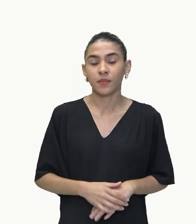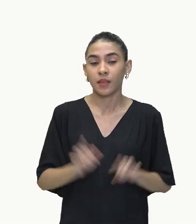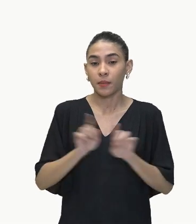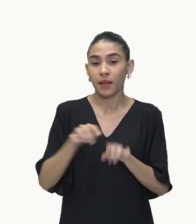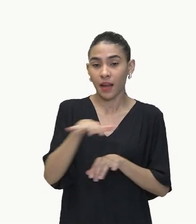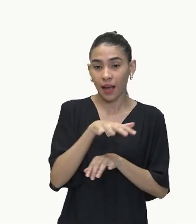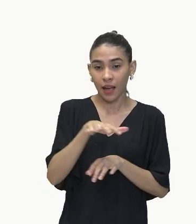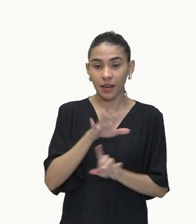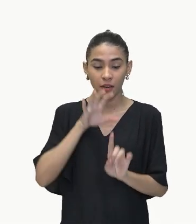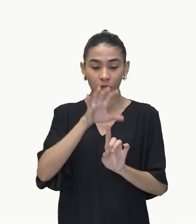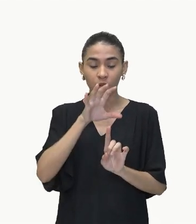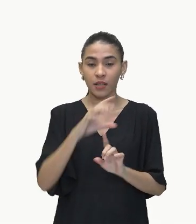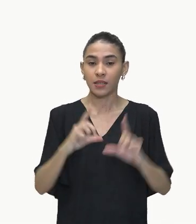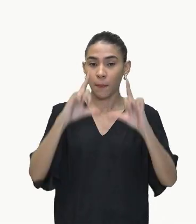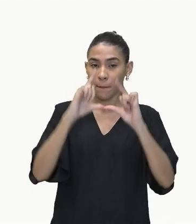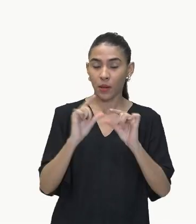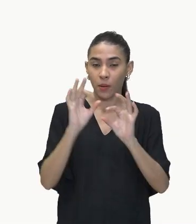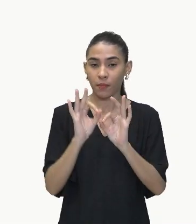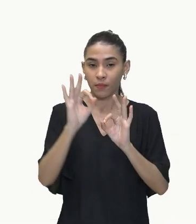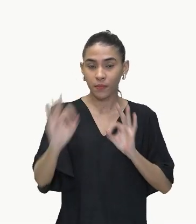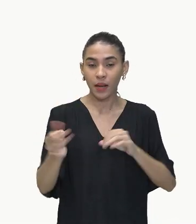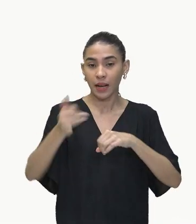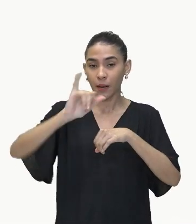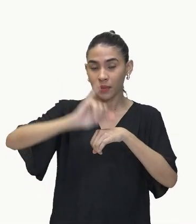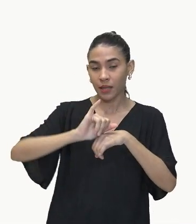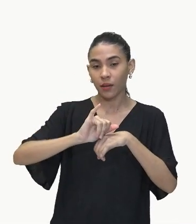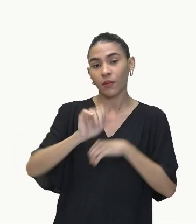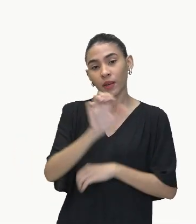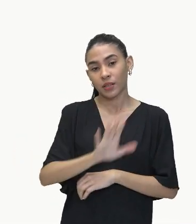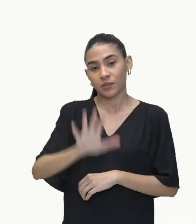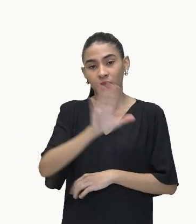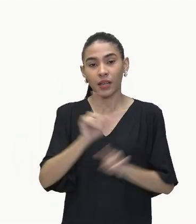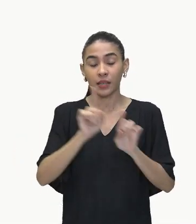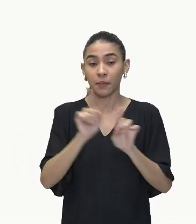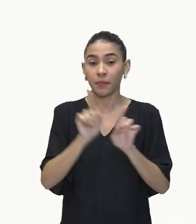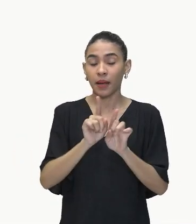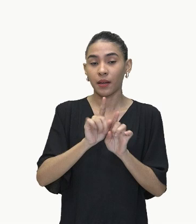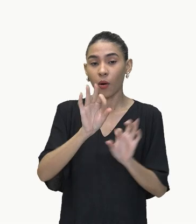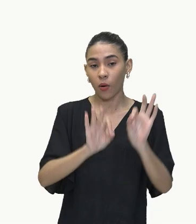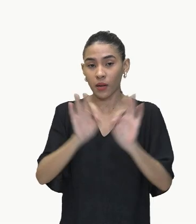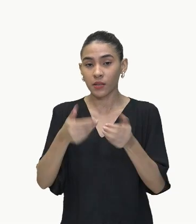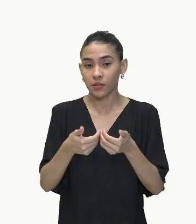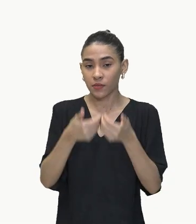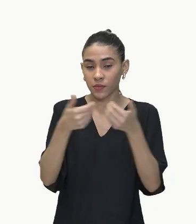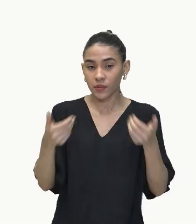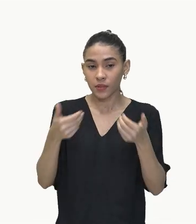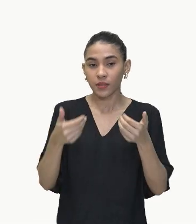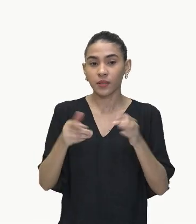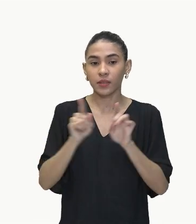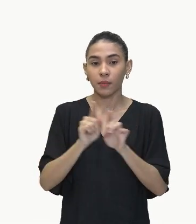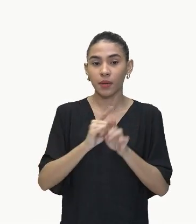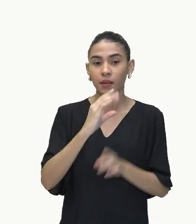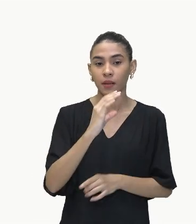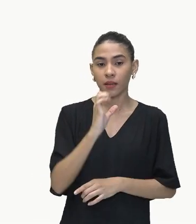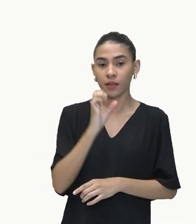de influência de menor extensão que das capitais regionais e se subdividem em centros subregionais do tipo A